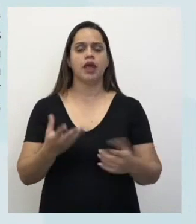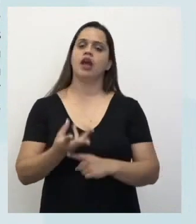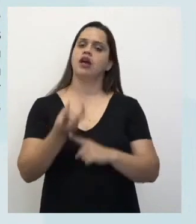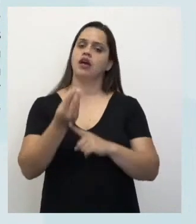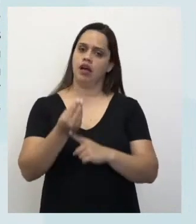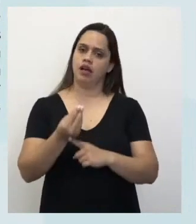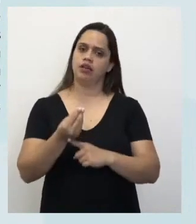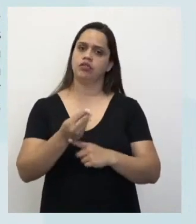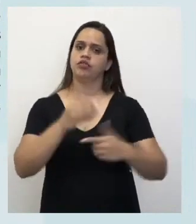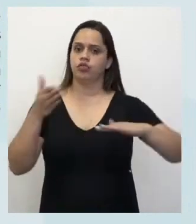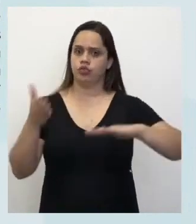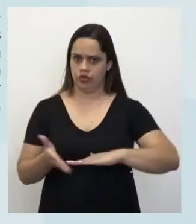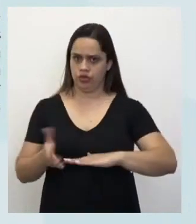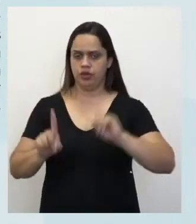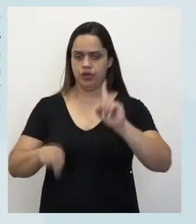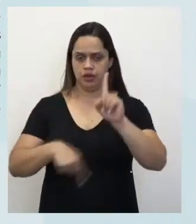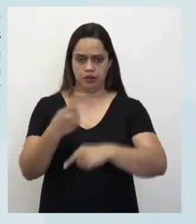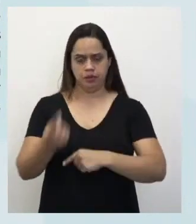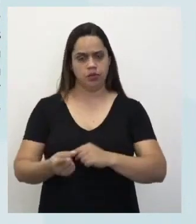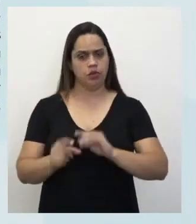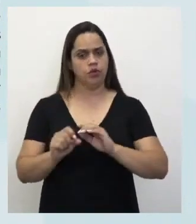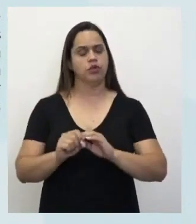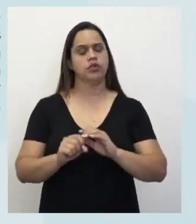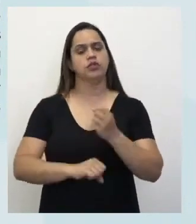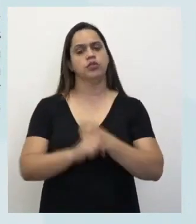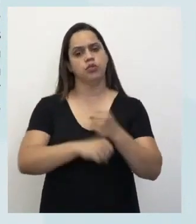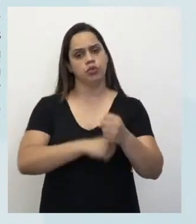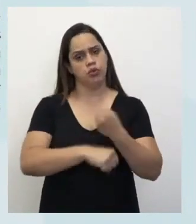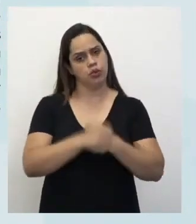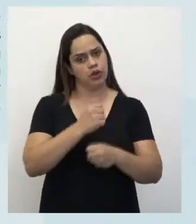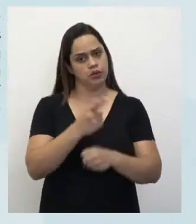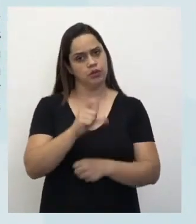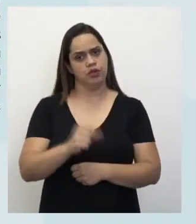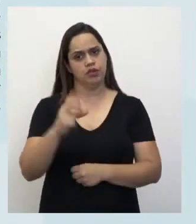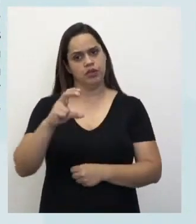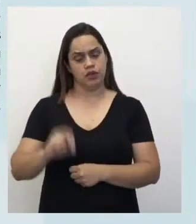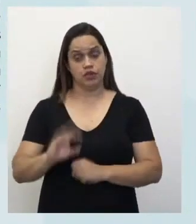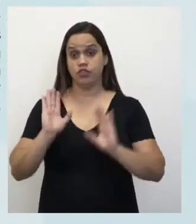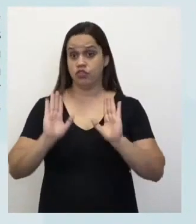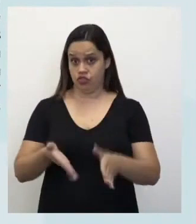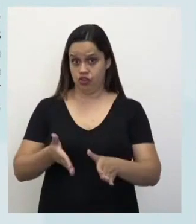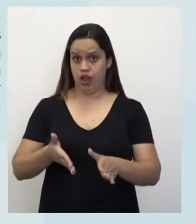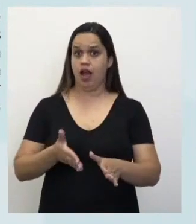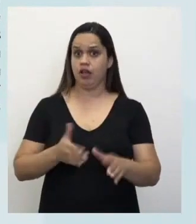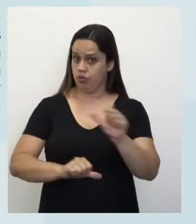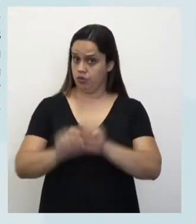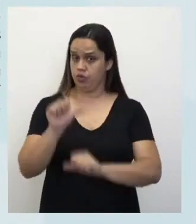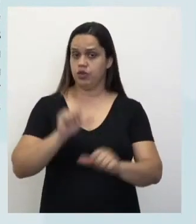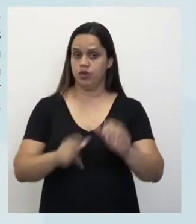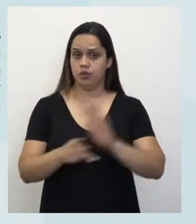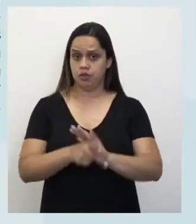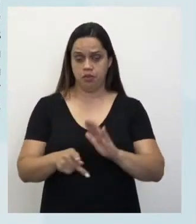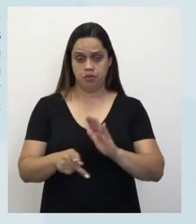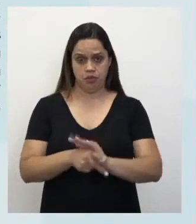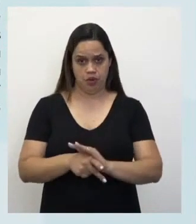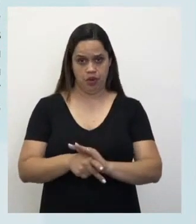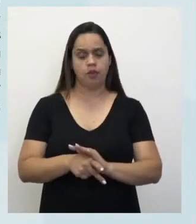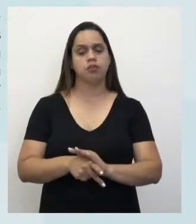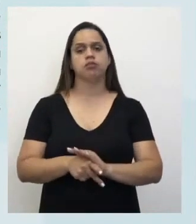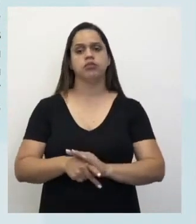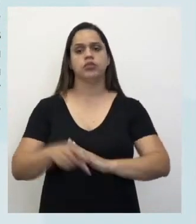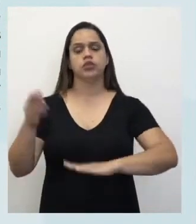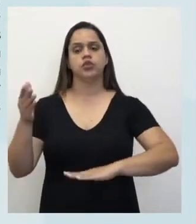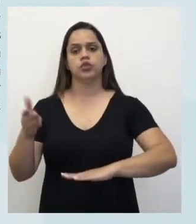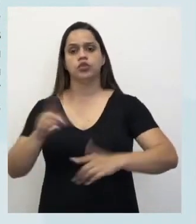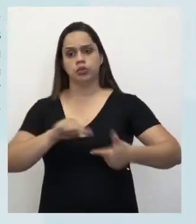né? Então, a partir da década de 50, né, já surgindo de uma ruptura do modernismo, da década de 20 e 30,